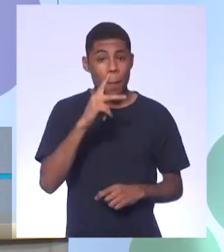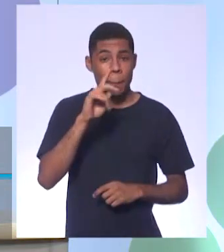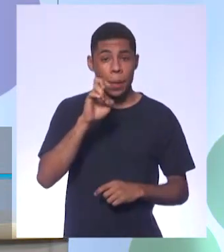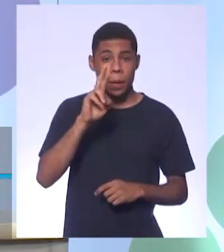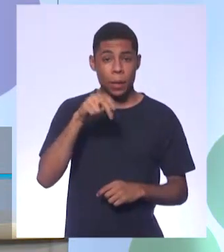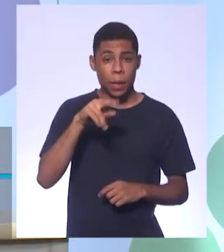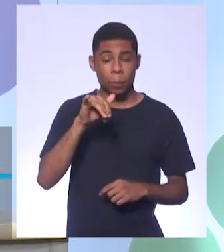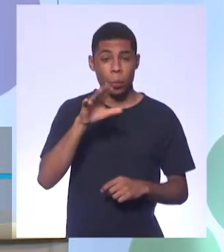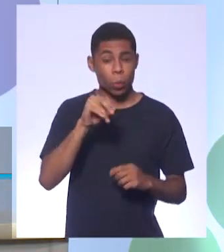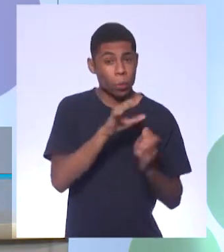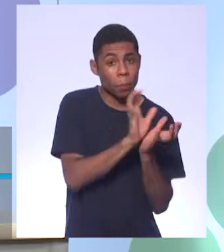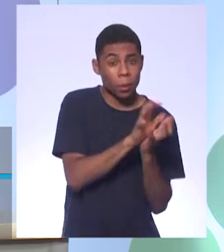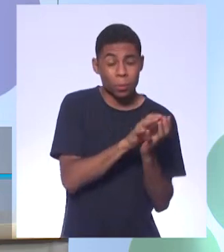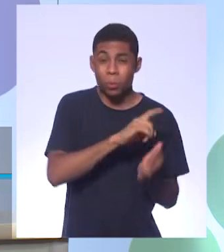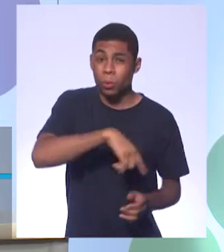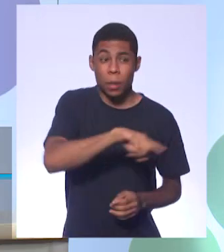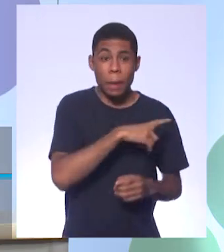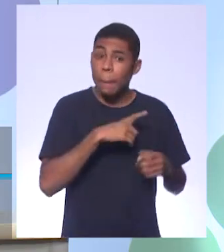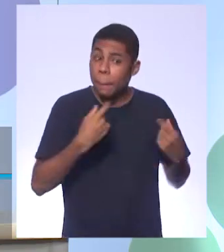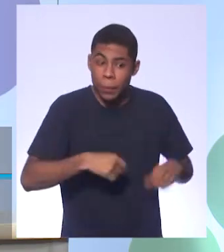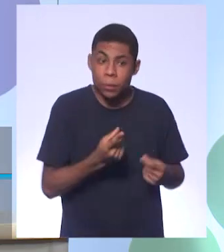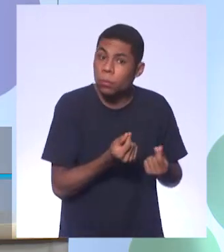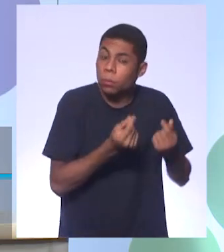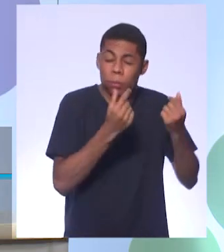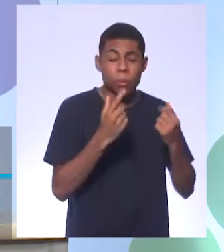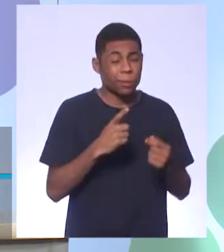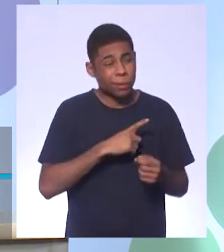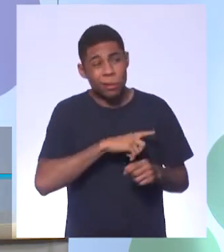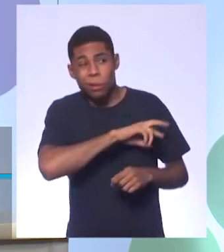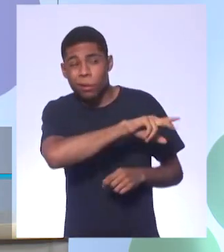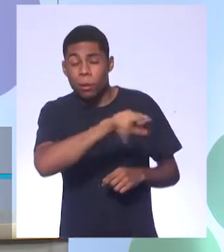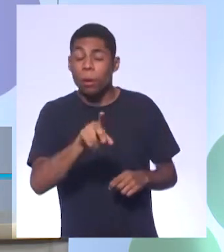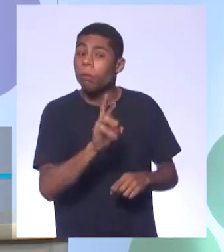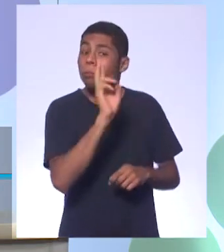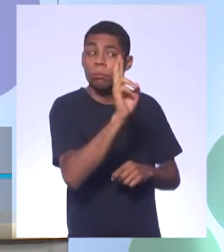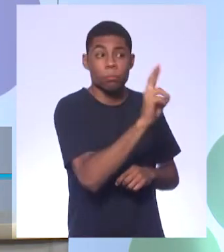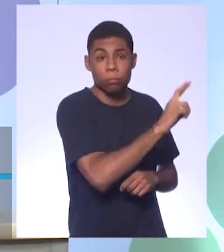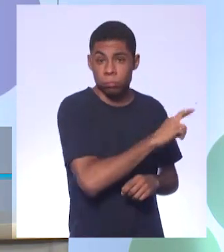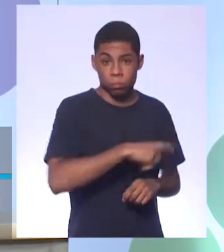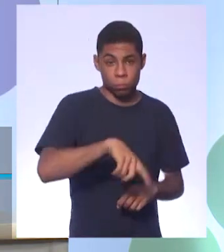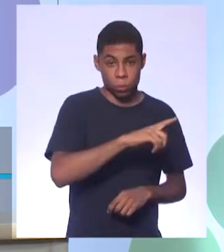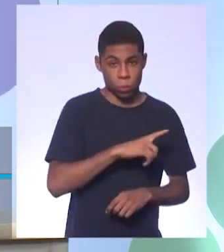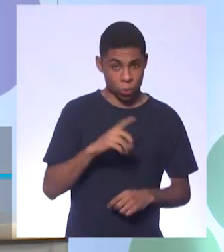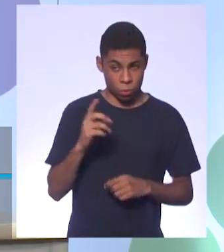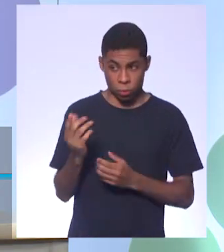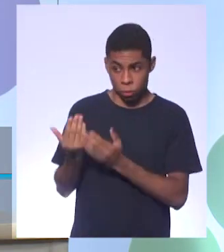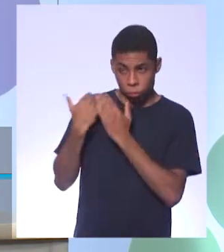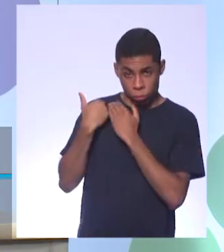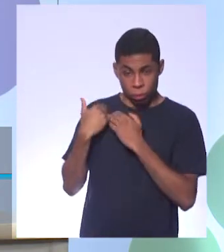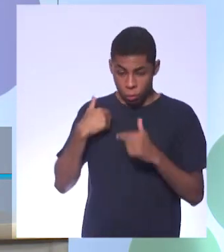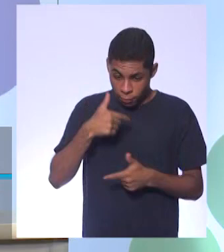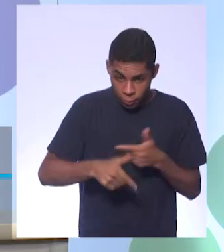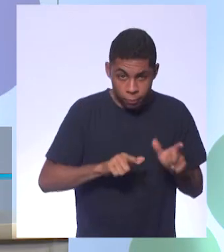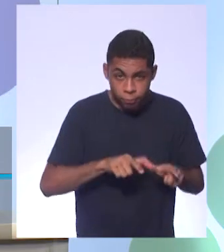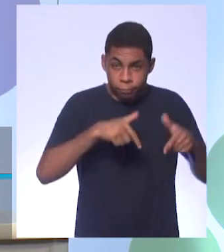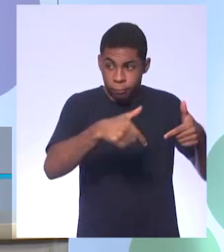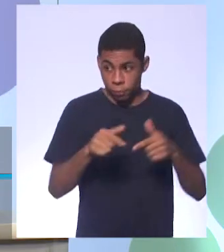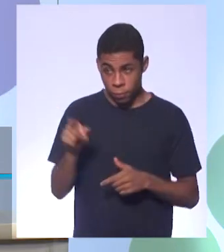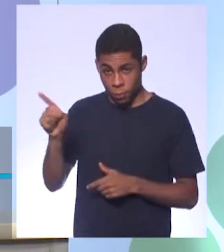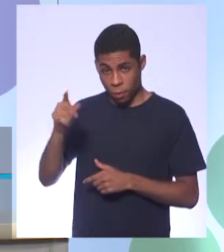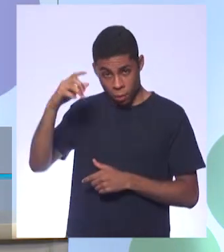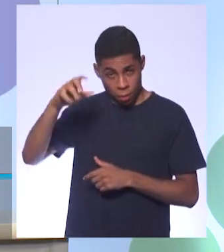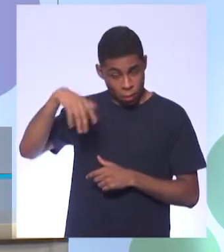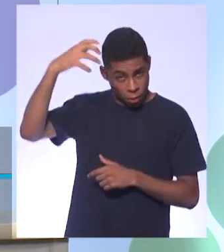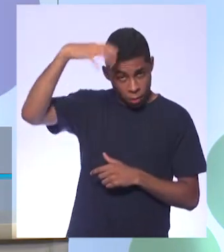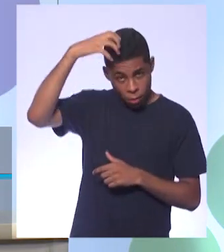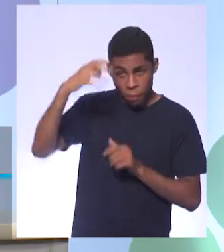ter recursos, né? E muitos desses capitães donatários, que foram pessoas que receberam essas terras do rei de Portugal,